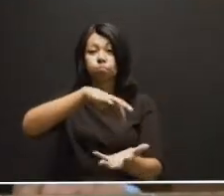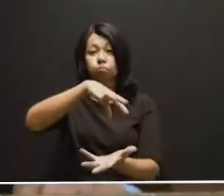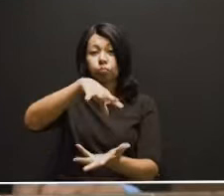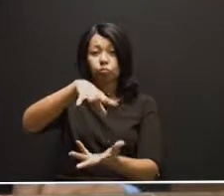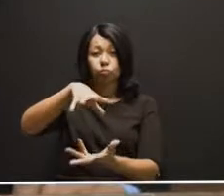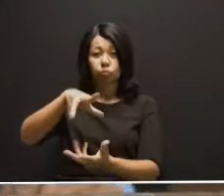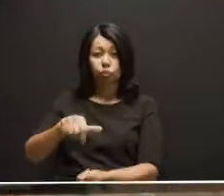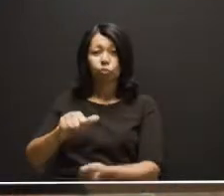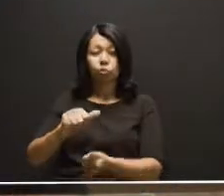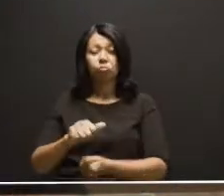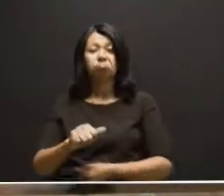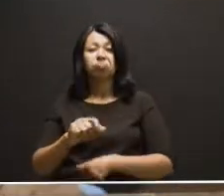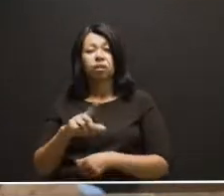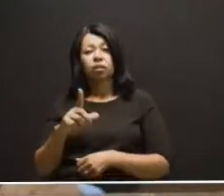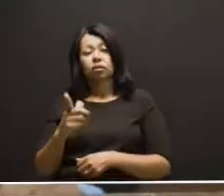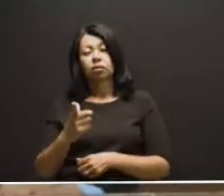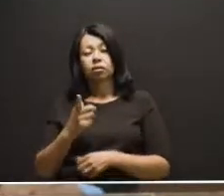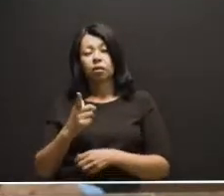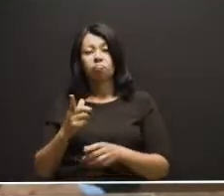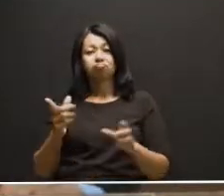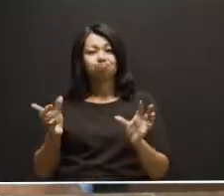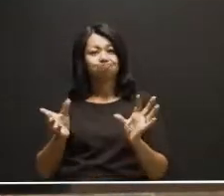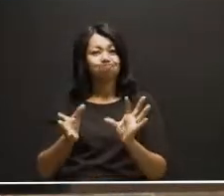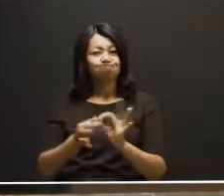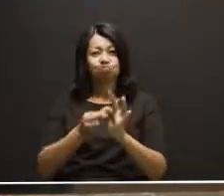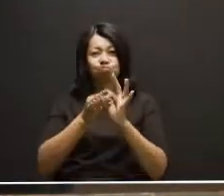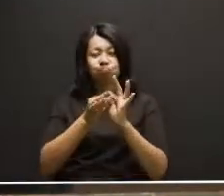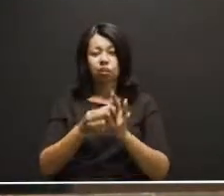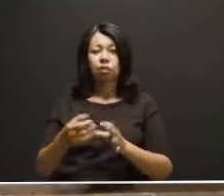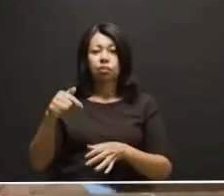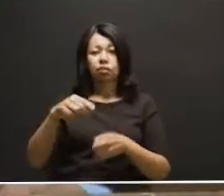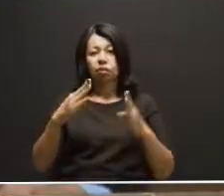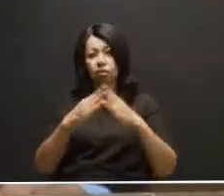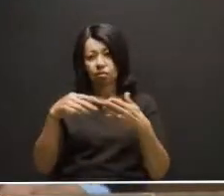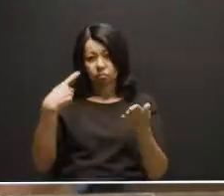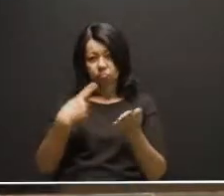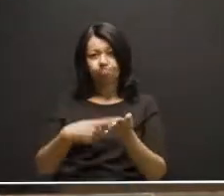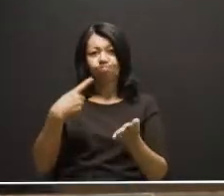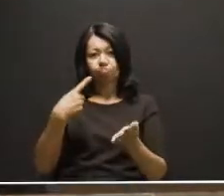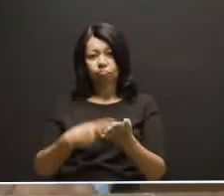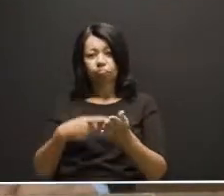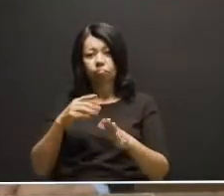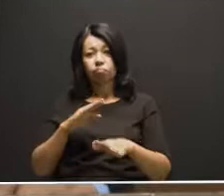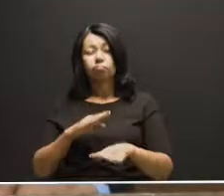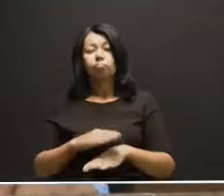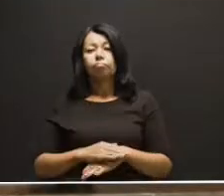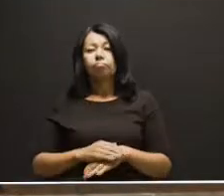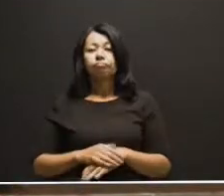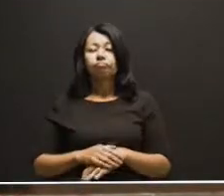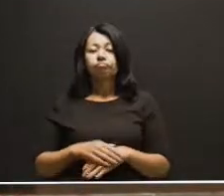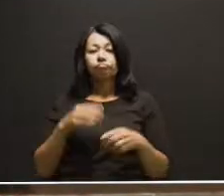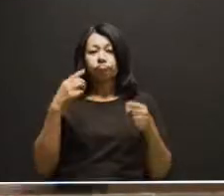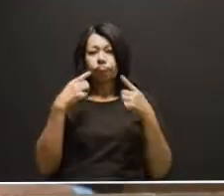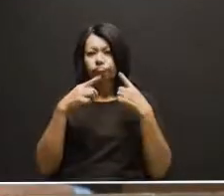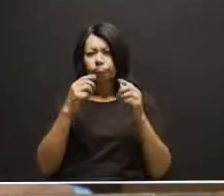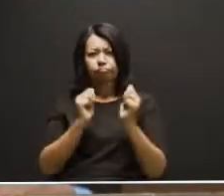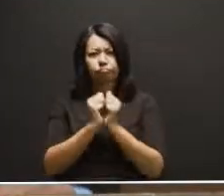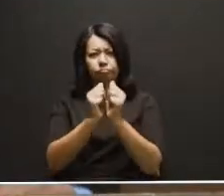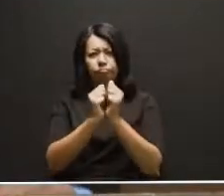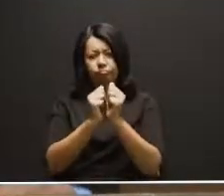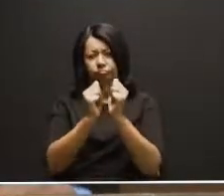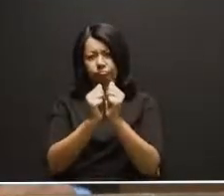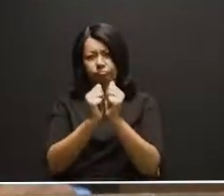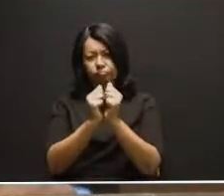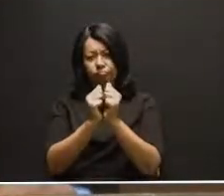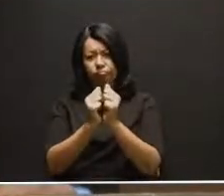e se não der vamos as mãos se essa casa não se comprometer mais do que nunca em cobrar do executivo um